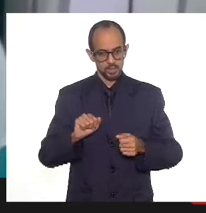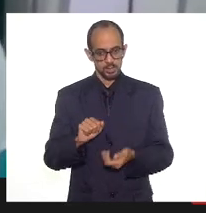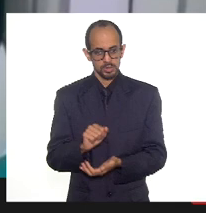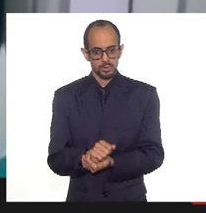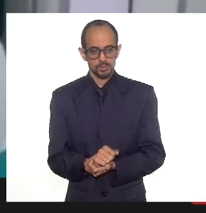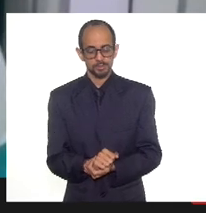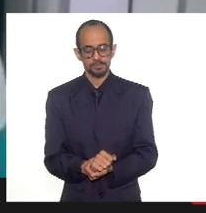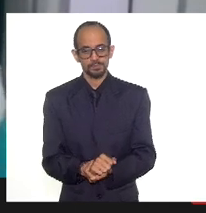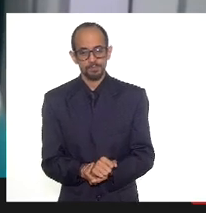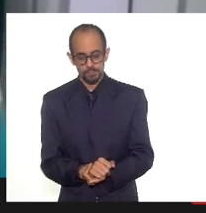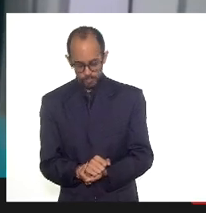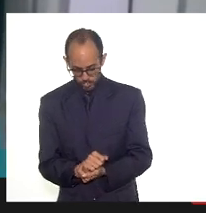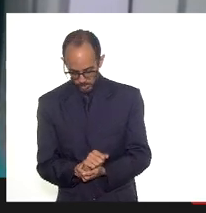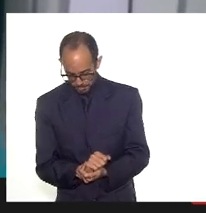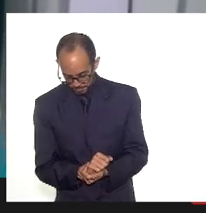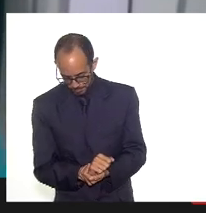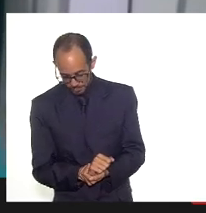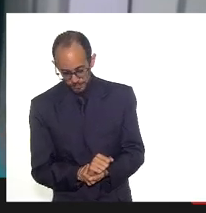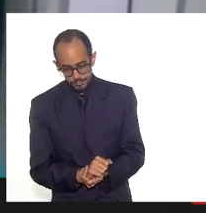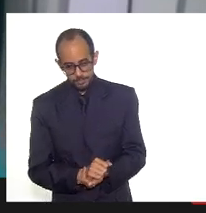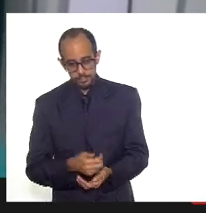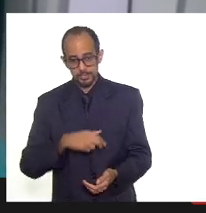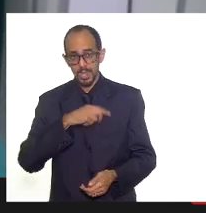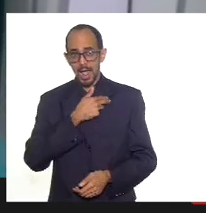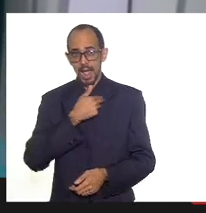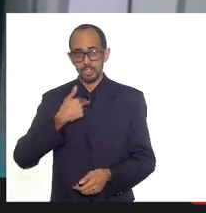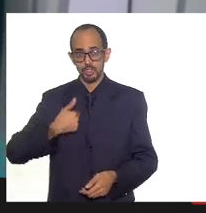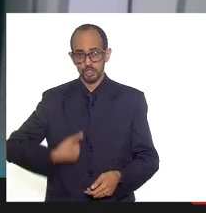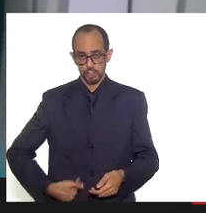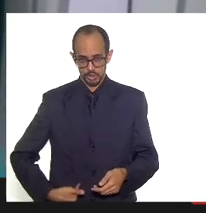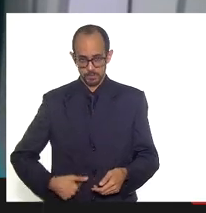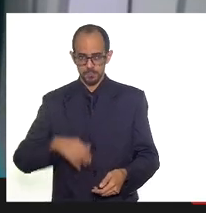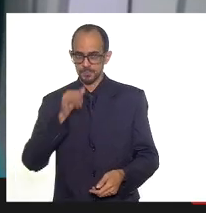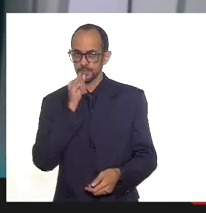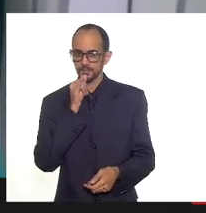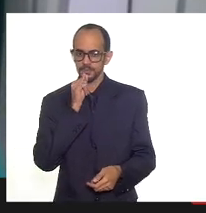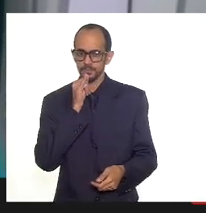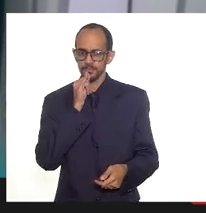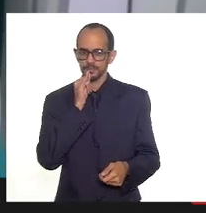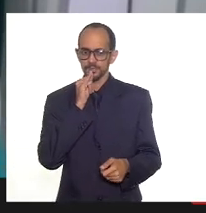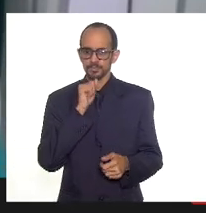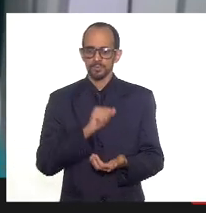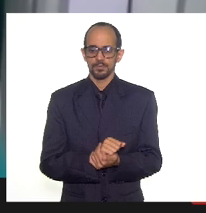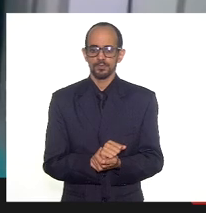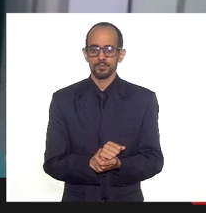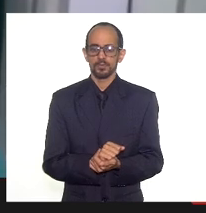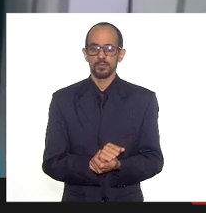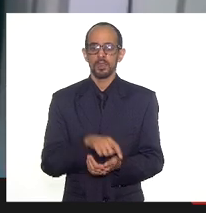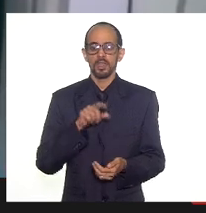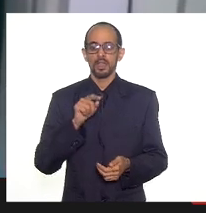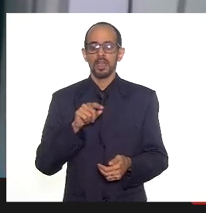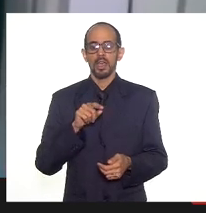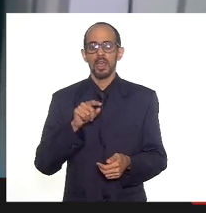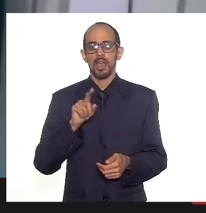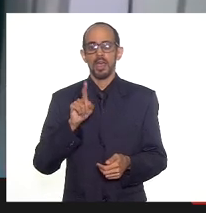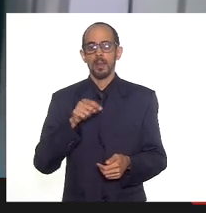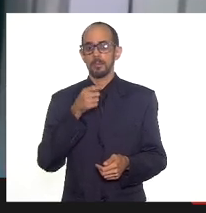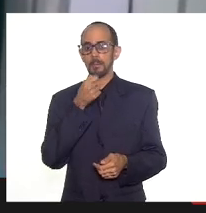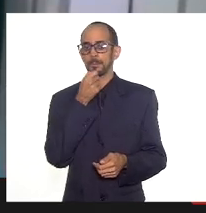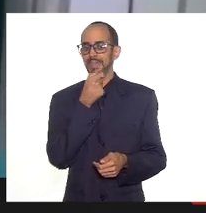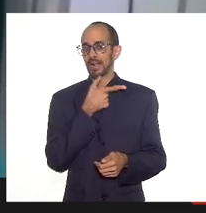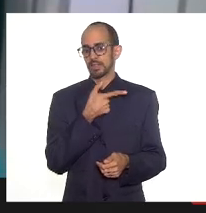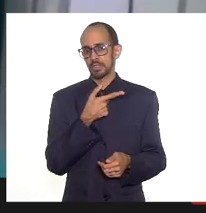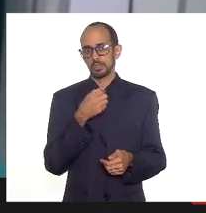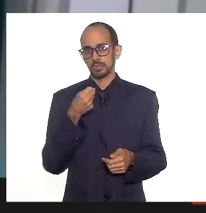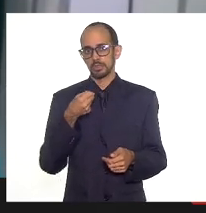dado da China, que, assim, aliás, assim, seria cômico se não fosse trágico, né, ver o atual governo